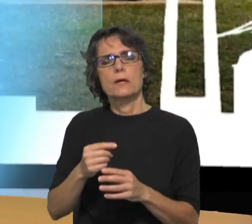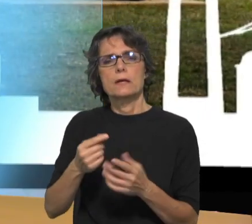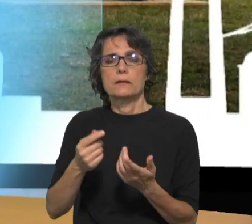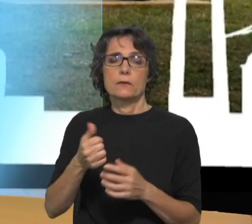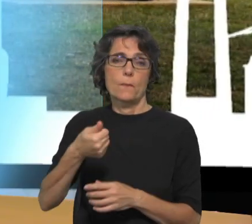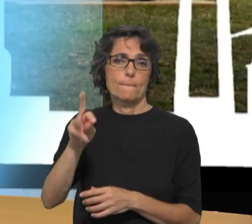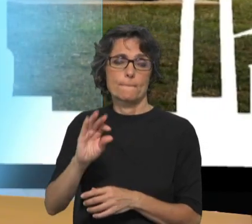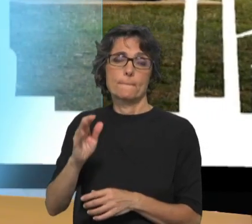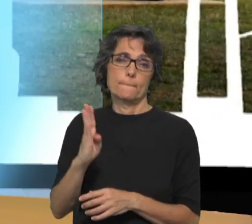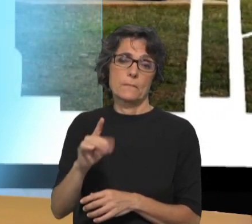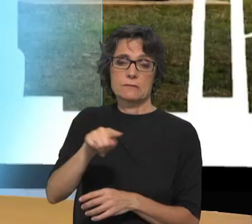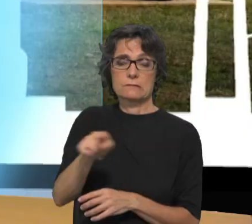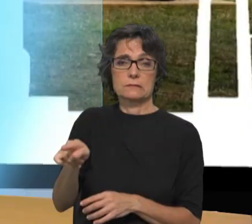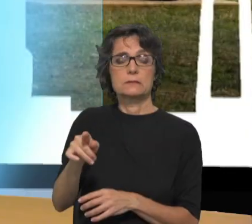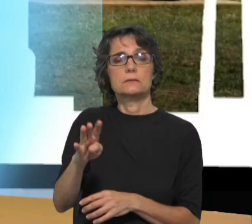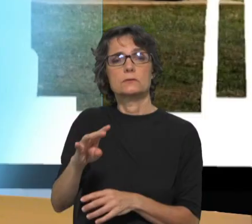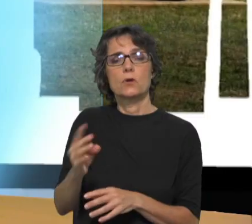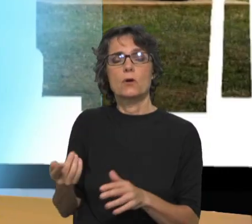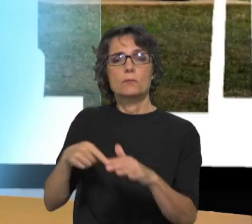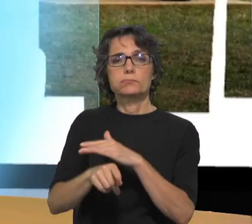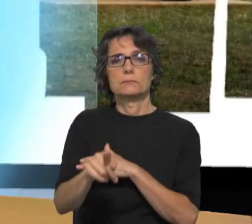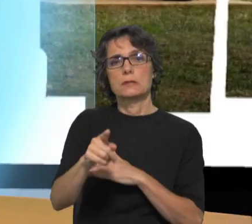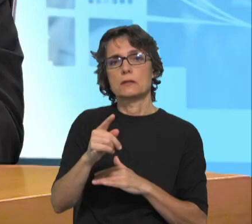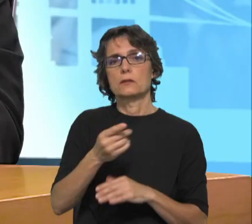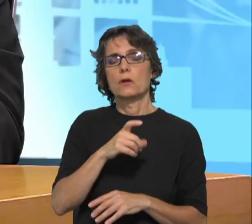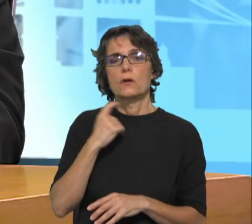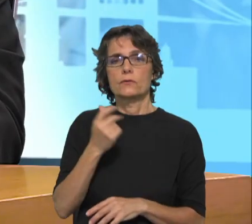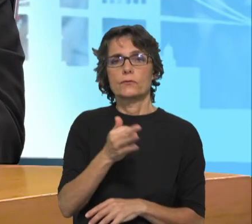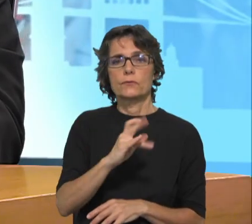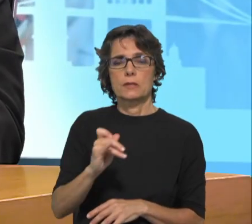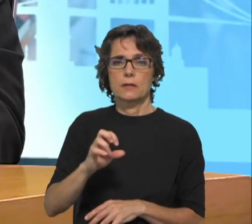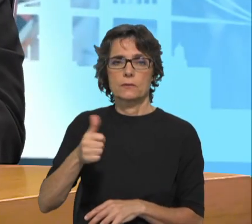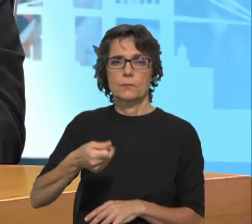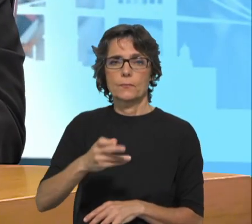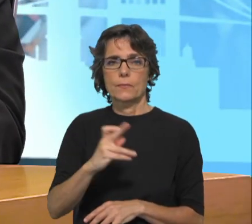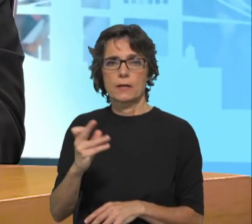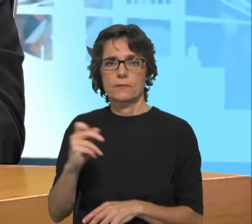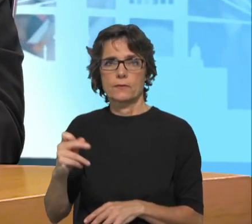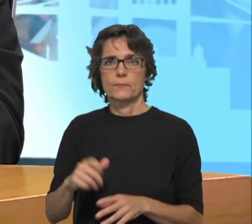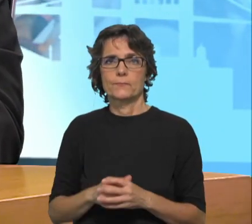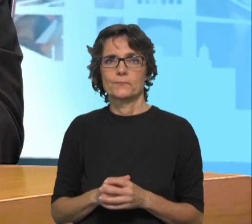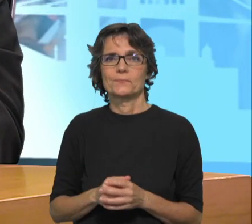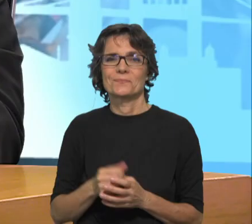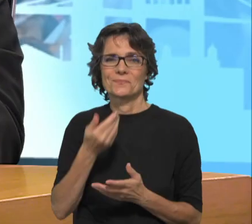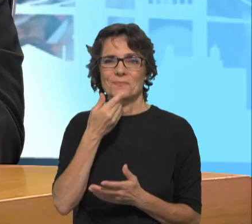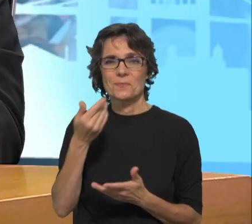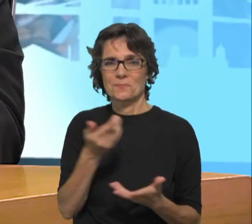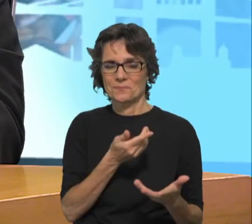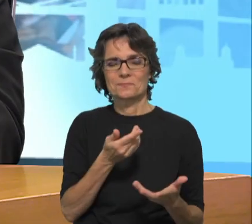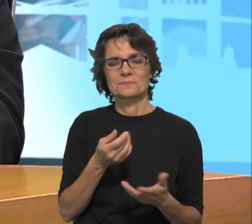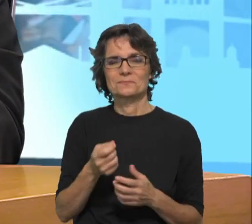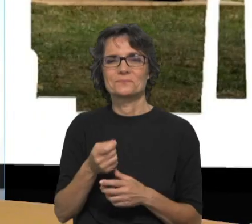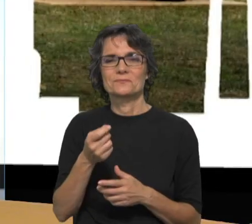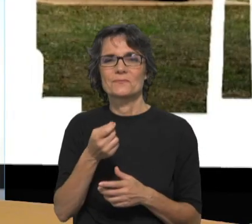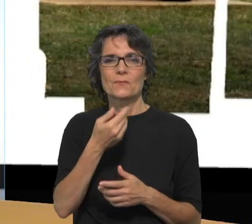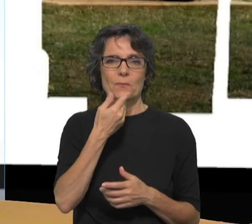a entrada de Dom Fernando Paiva. Padre Francisco Molho, obrigada por estar na nossa companhia. Obrigado. Uma boa tarde. Perguntava-lhe